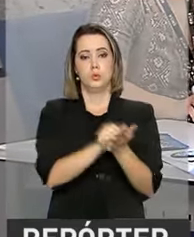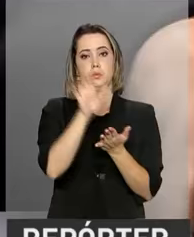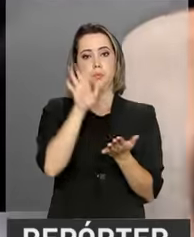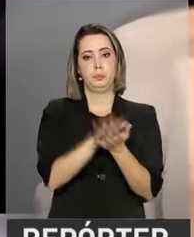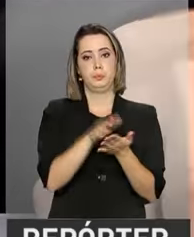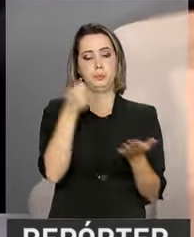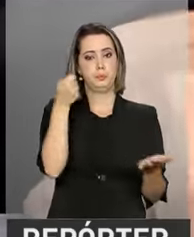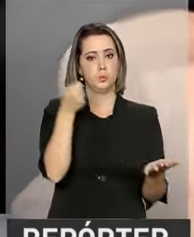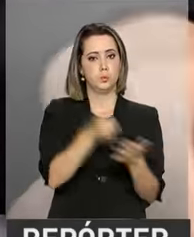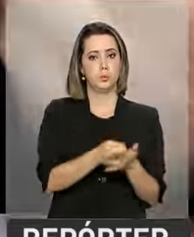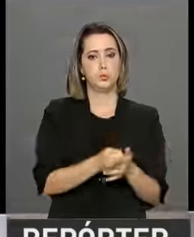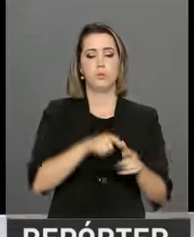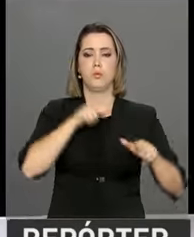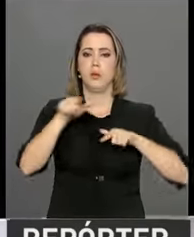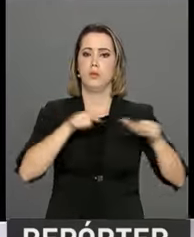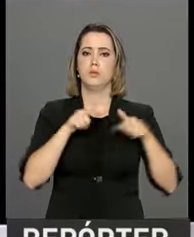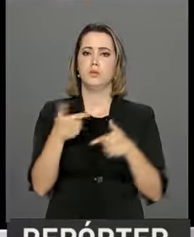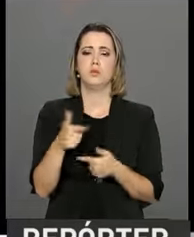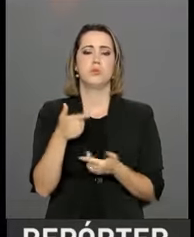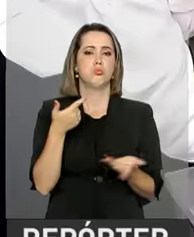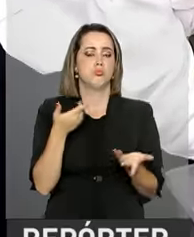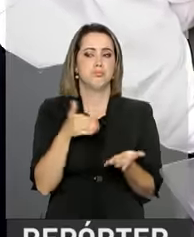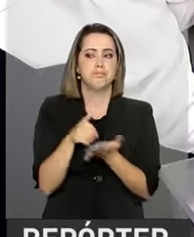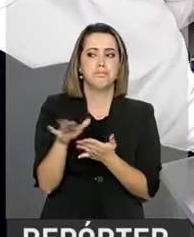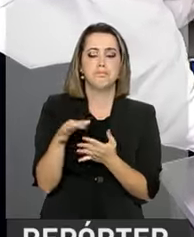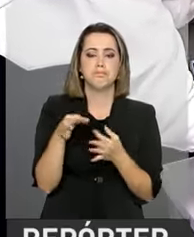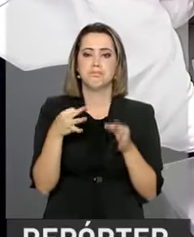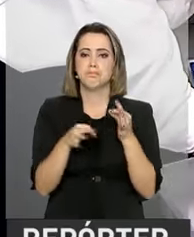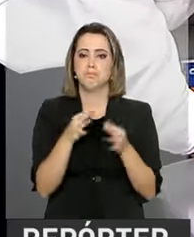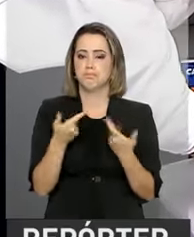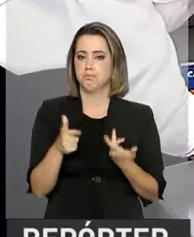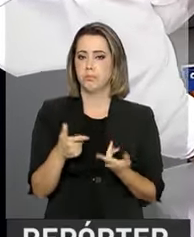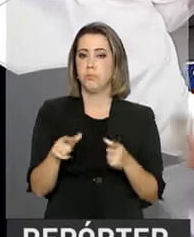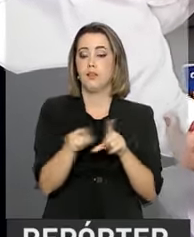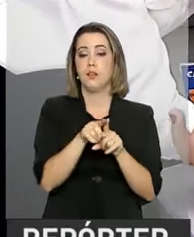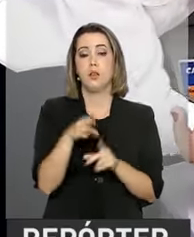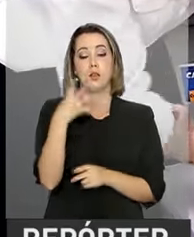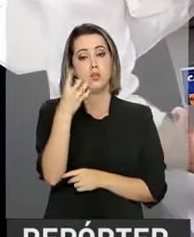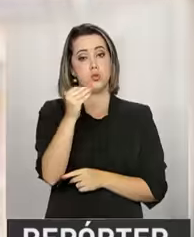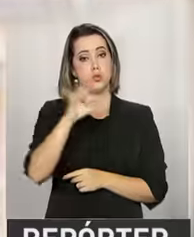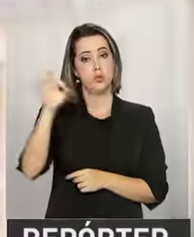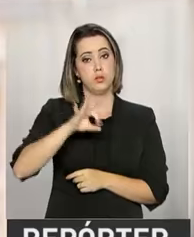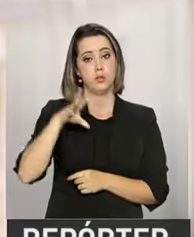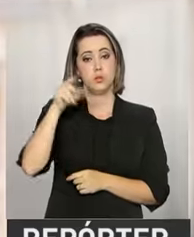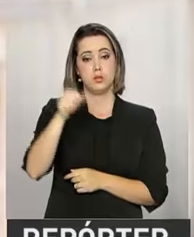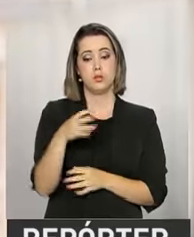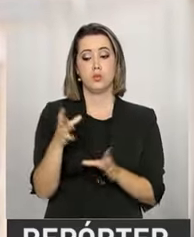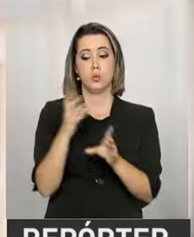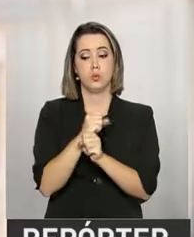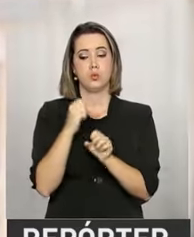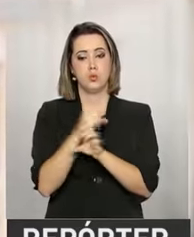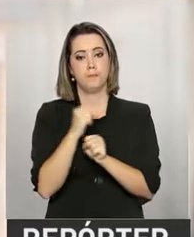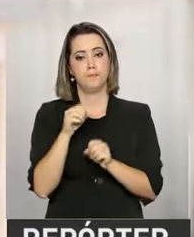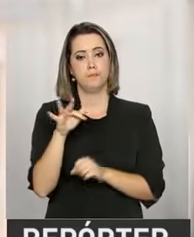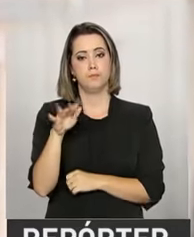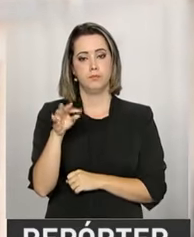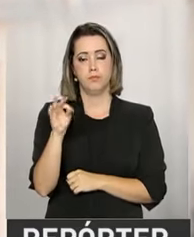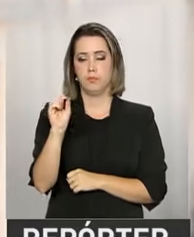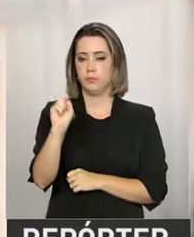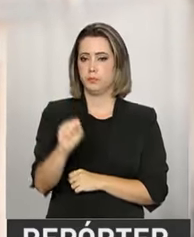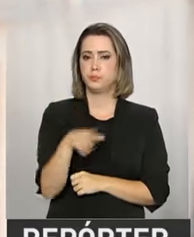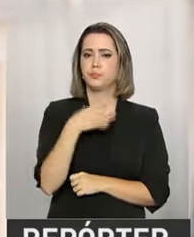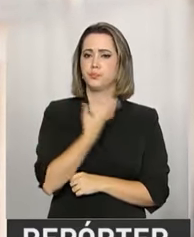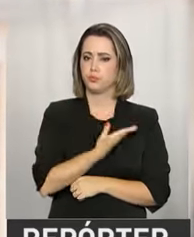em caso de demissão sem justa causa que é de 40% do saldo vai ajudar na necessidade da